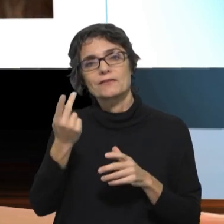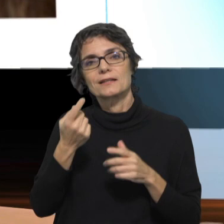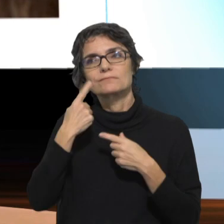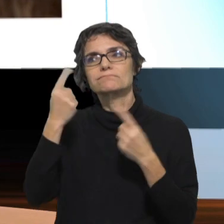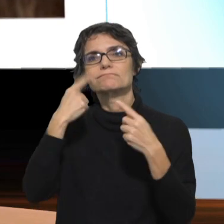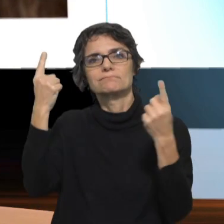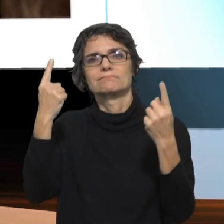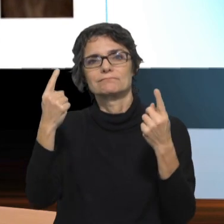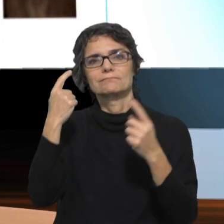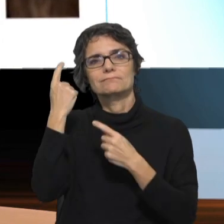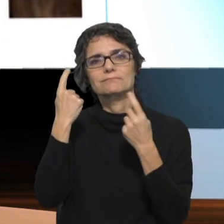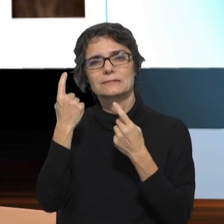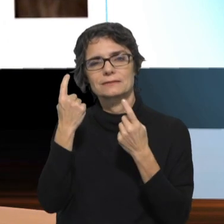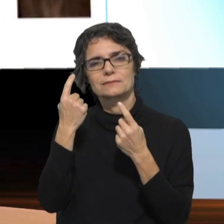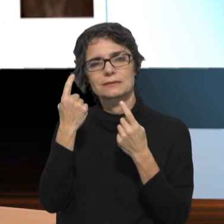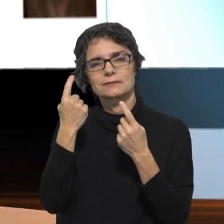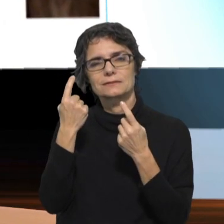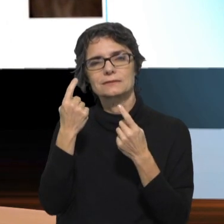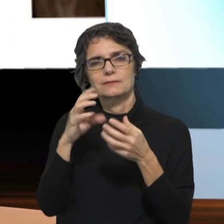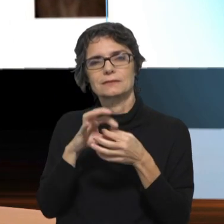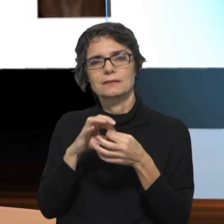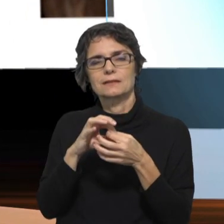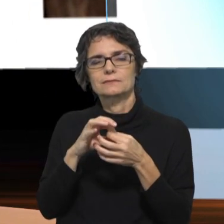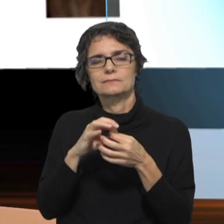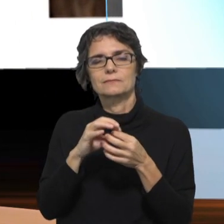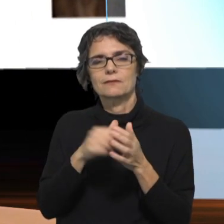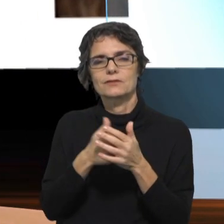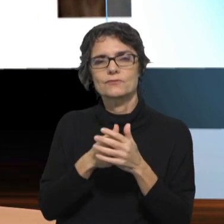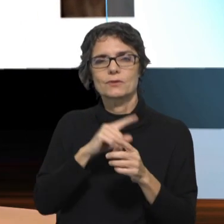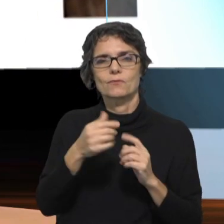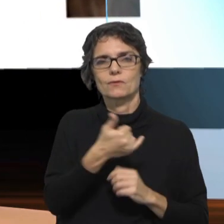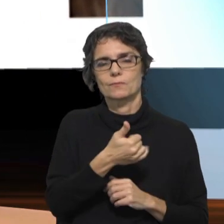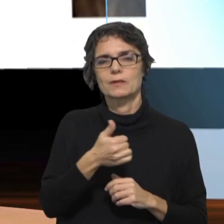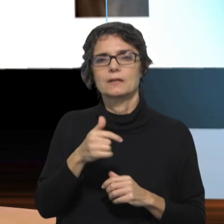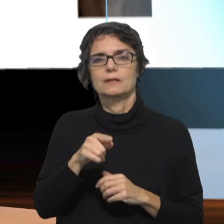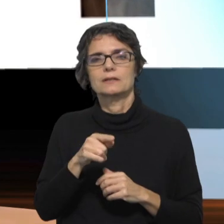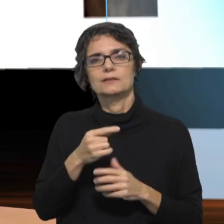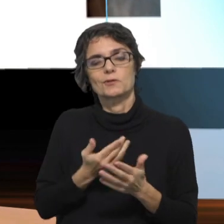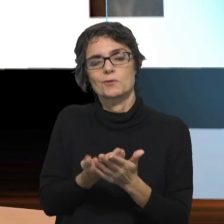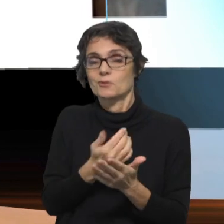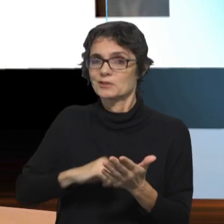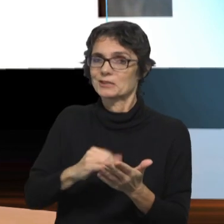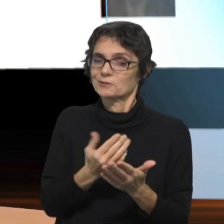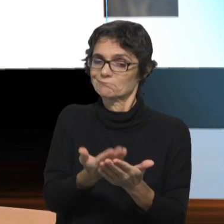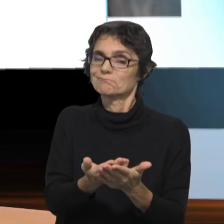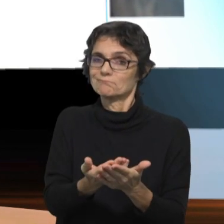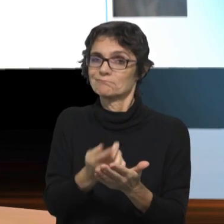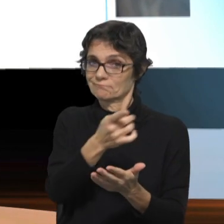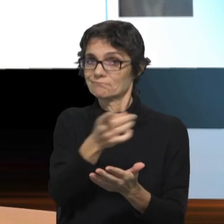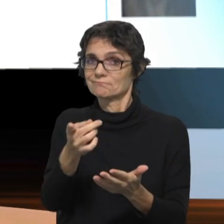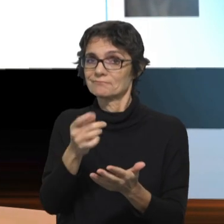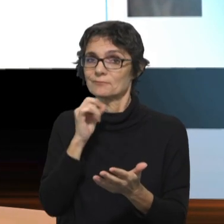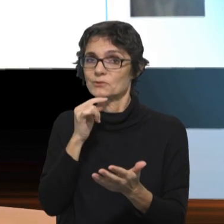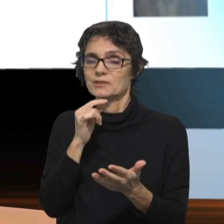torno do Evangelista São Marcos, no ano B, é a proposta que vos deixamos e que pode